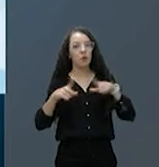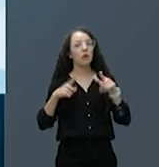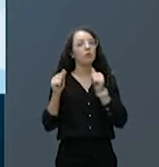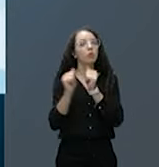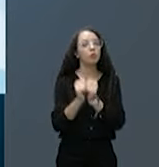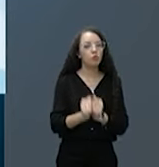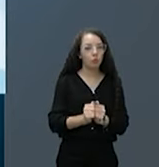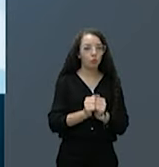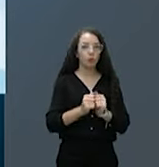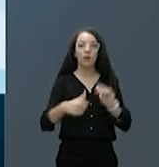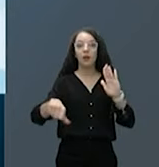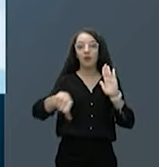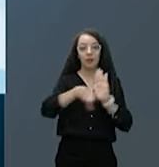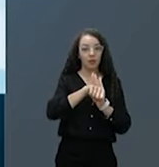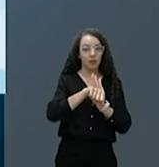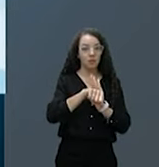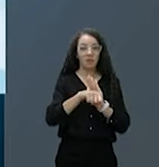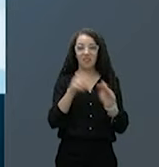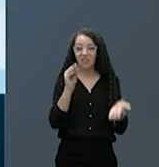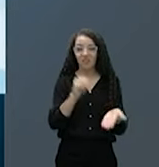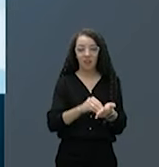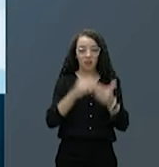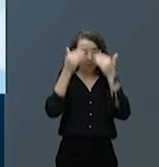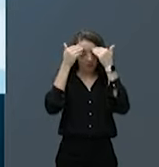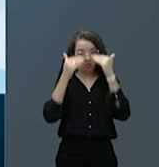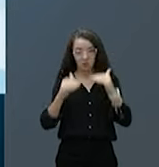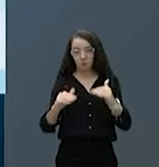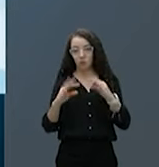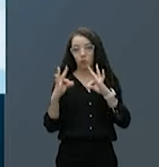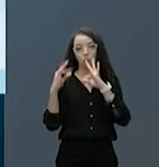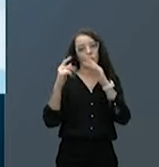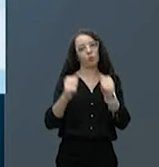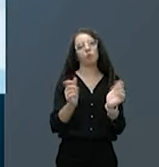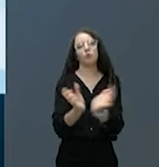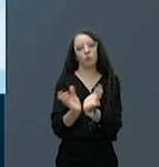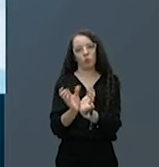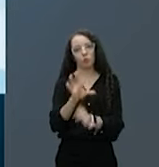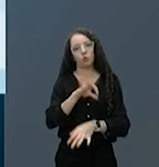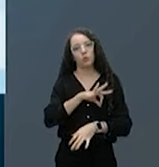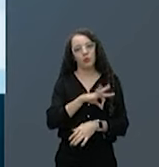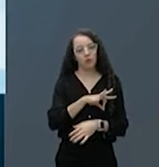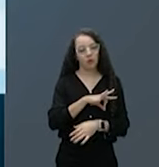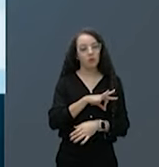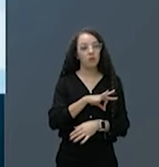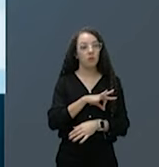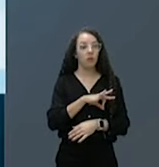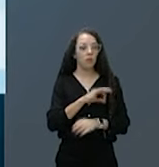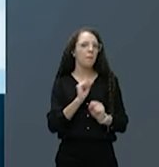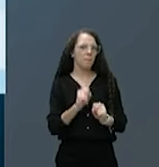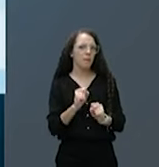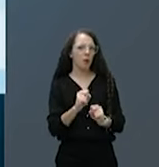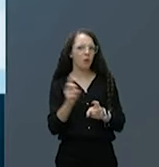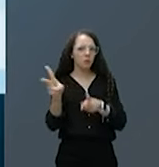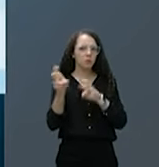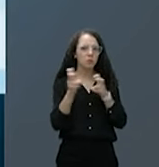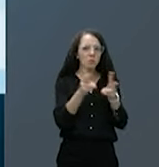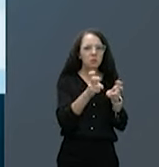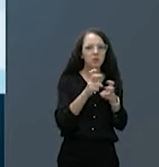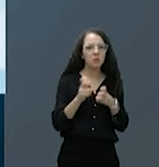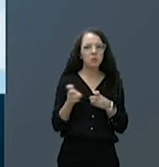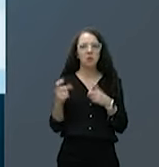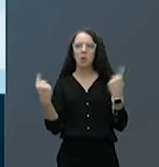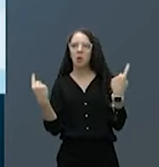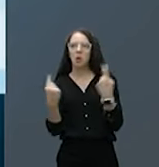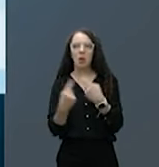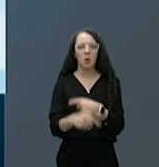criminoso, é um desrespeito com toda a corporação. E é possível observar aqui que não se trata de uma crítica ao contexto político,